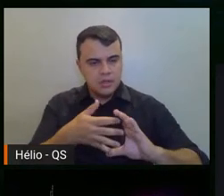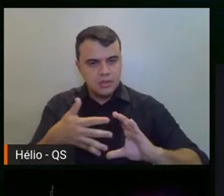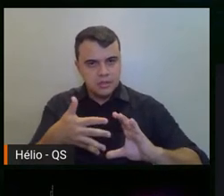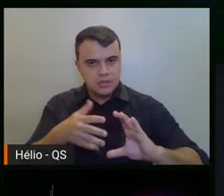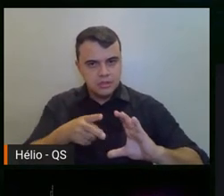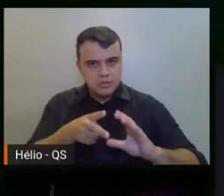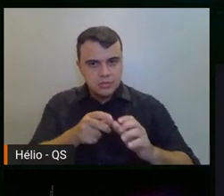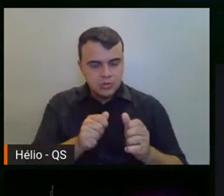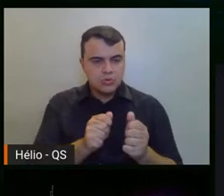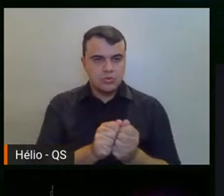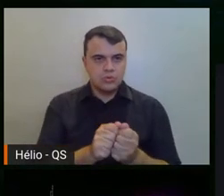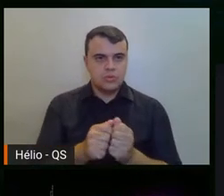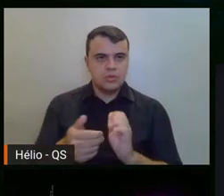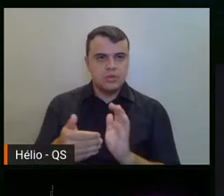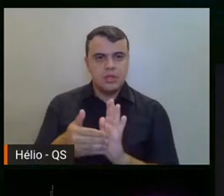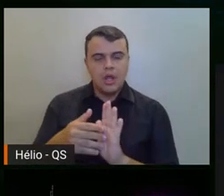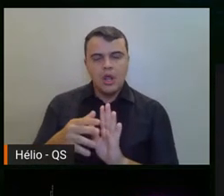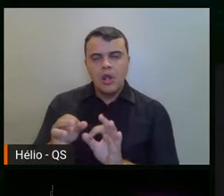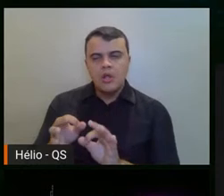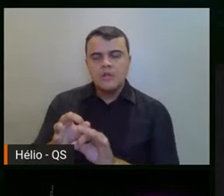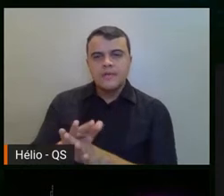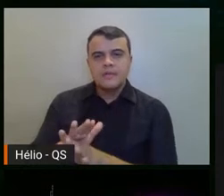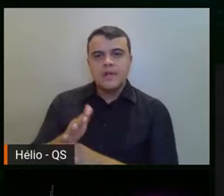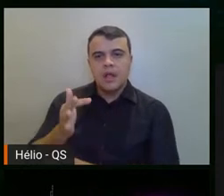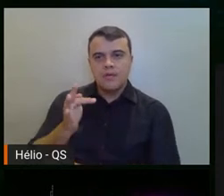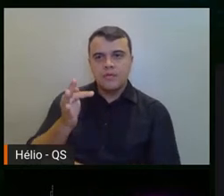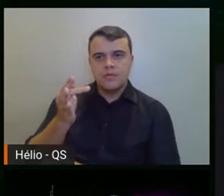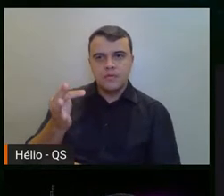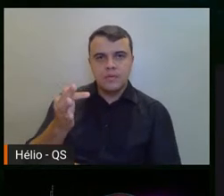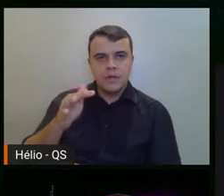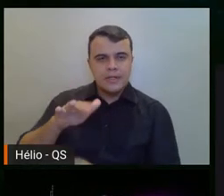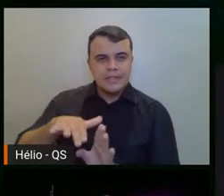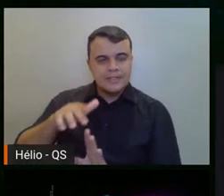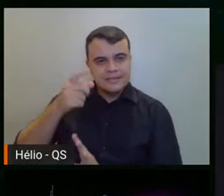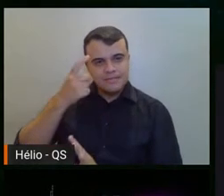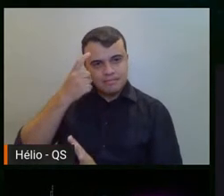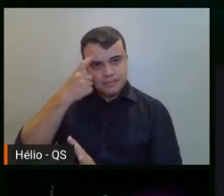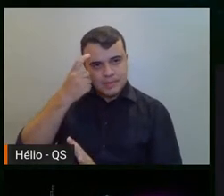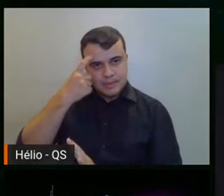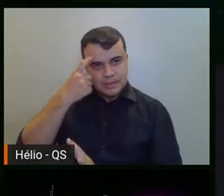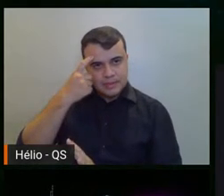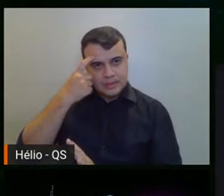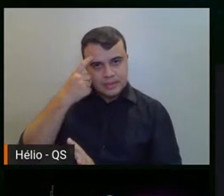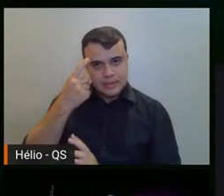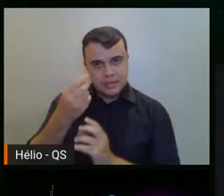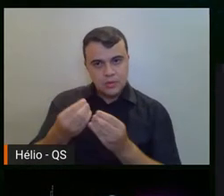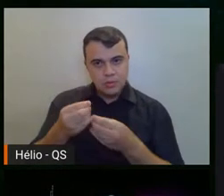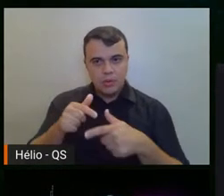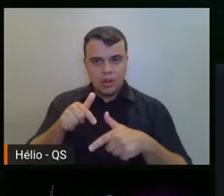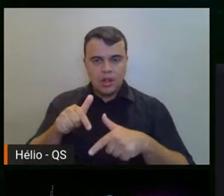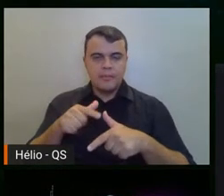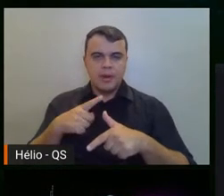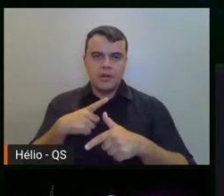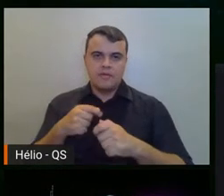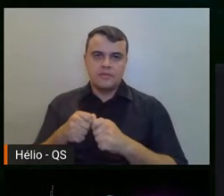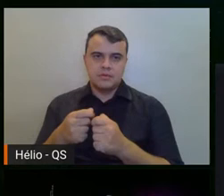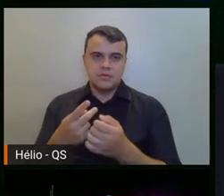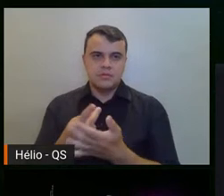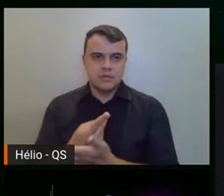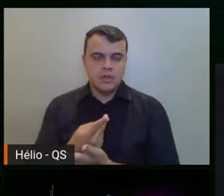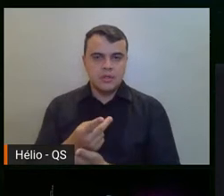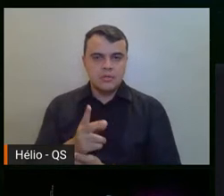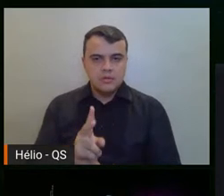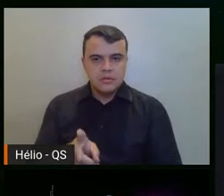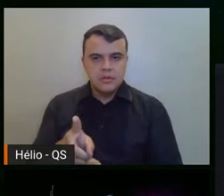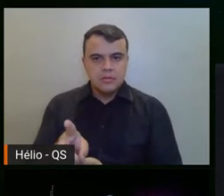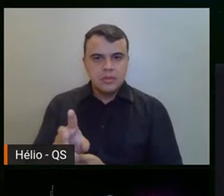consolidadas até conteúdos de tendências que a gente imagina né pelo como o mercado tá agindo no momento que vão